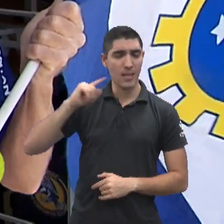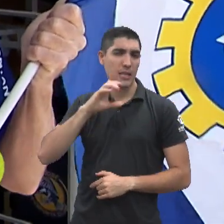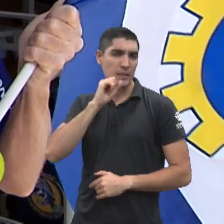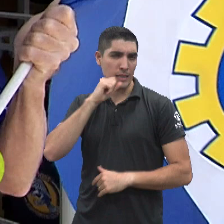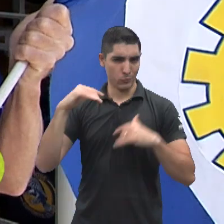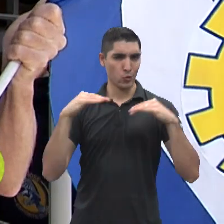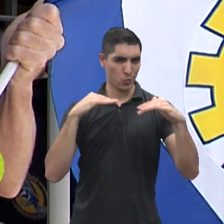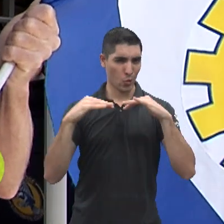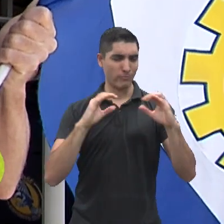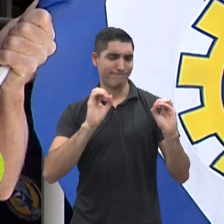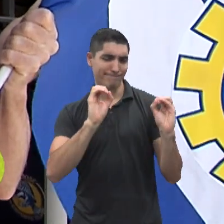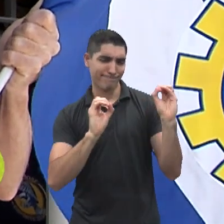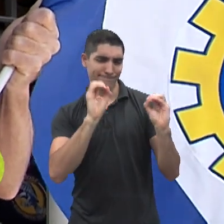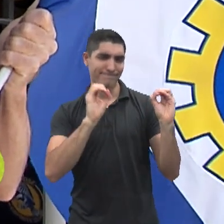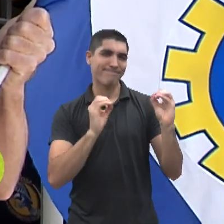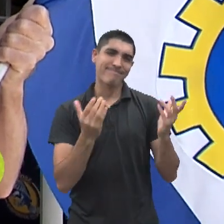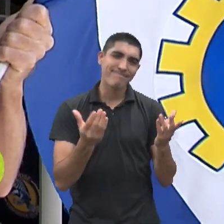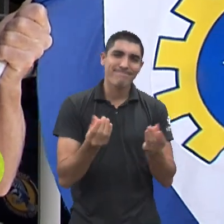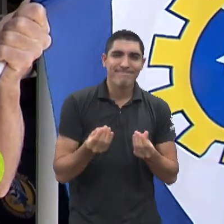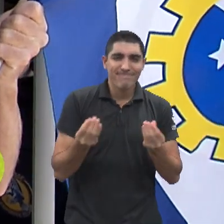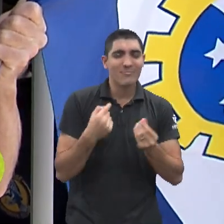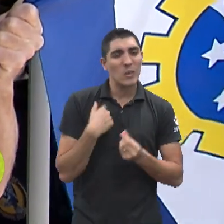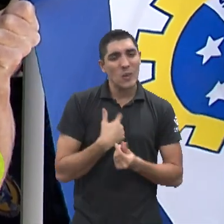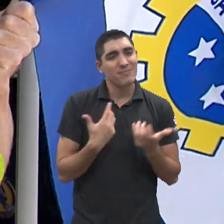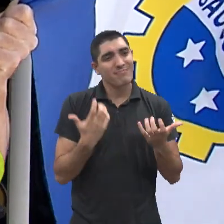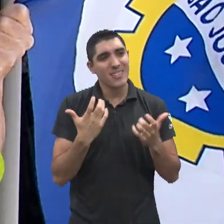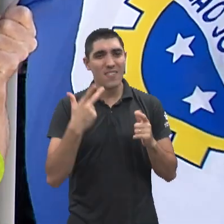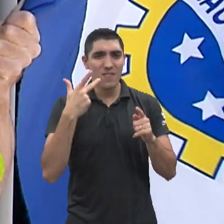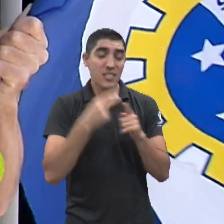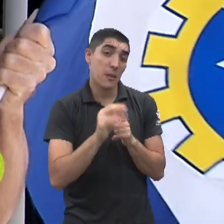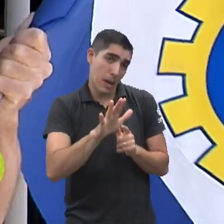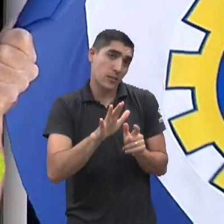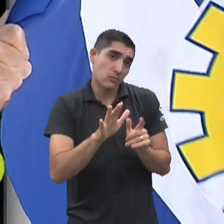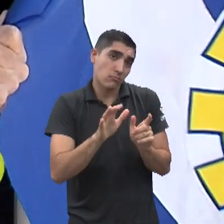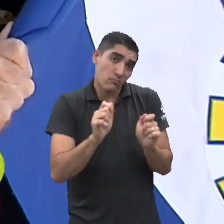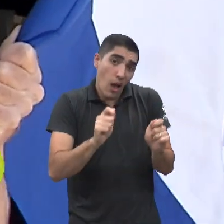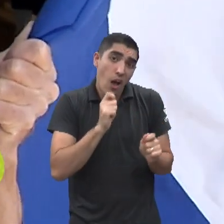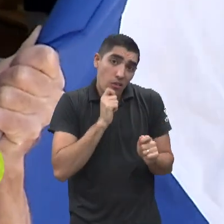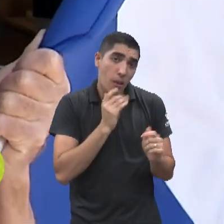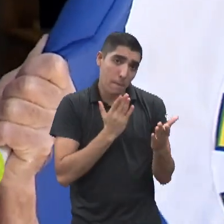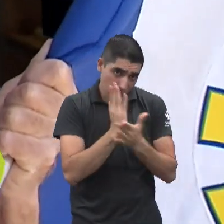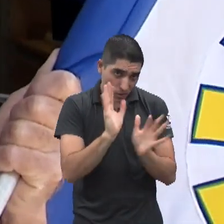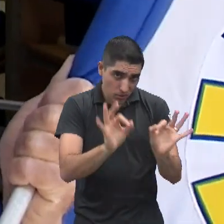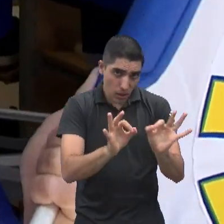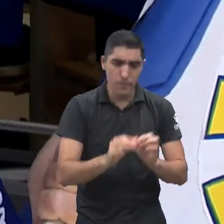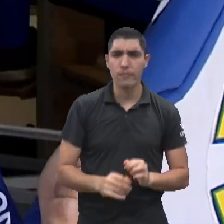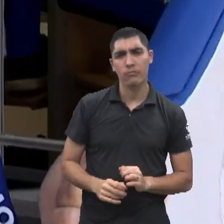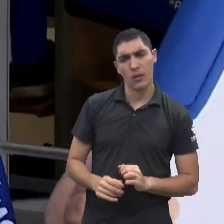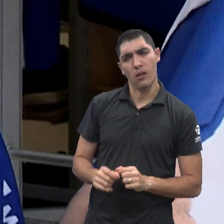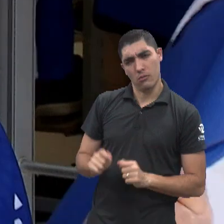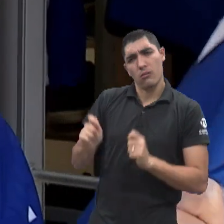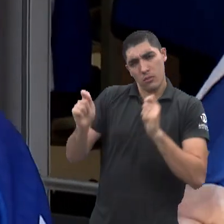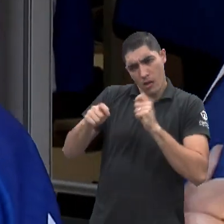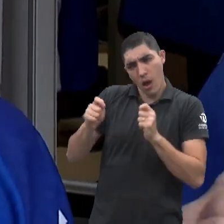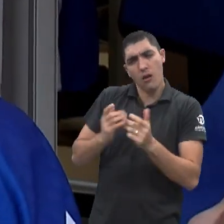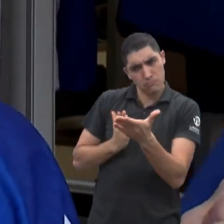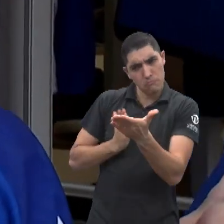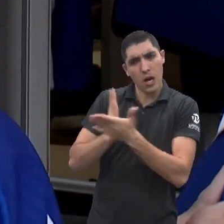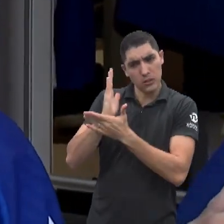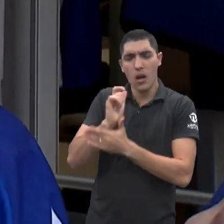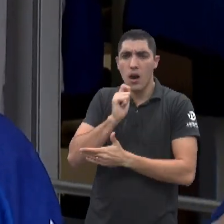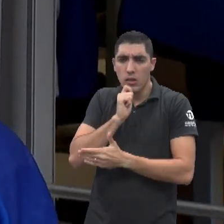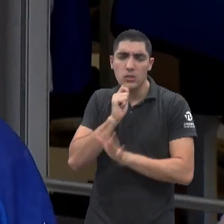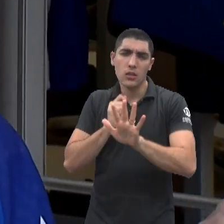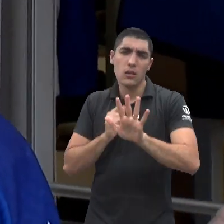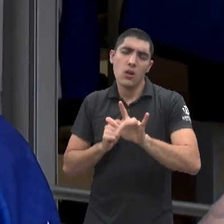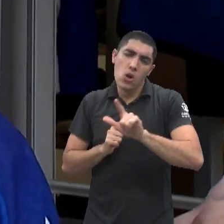esse 0-0? Não era o que a gente esperava, mas está tudo em aberto. Né? Com certeza. Está aberto, entendeu? É lógico,